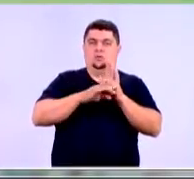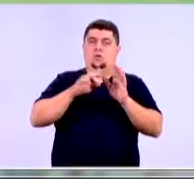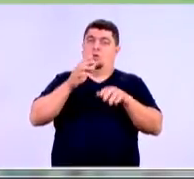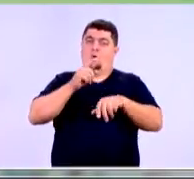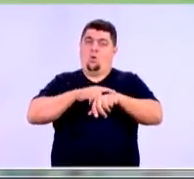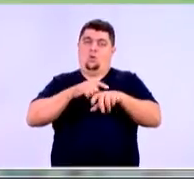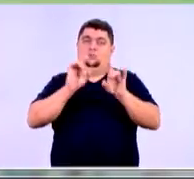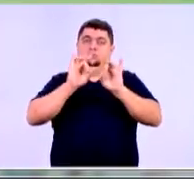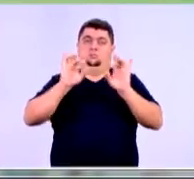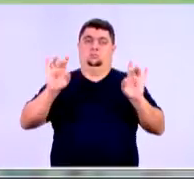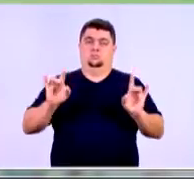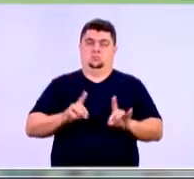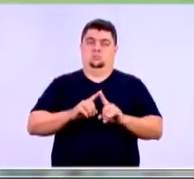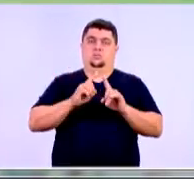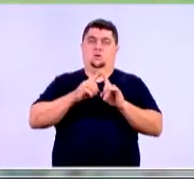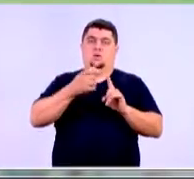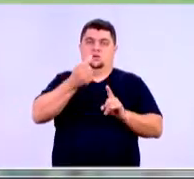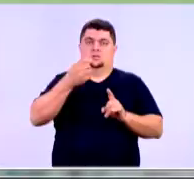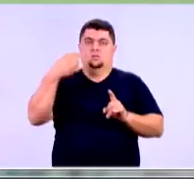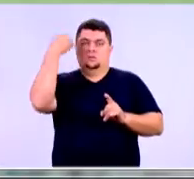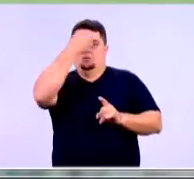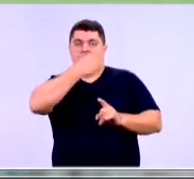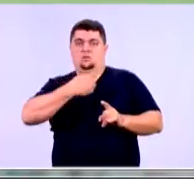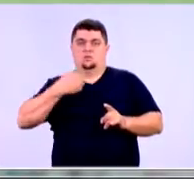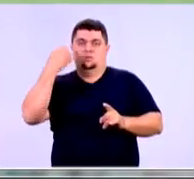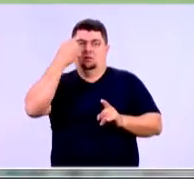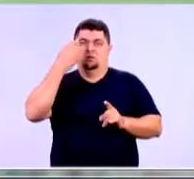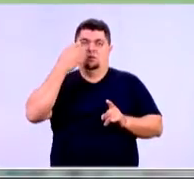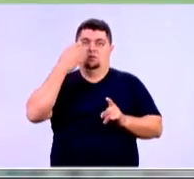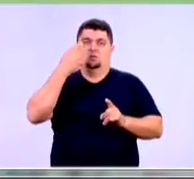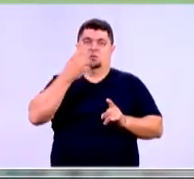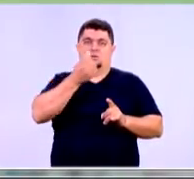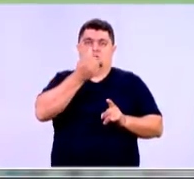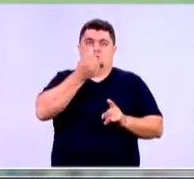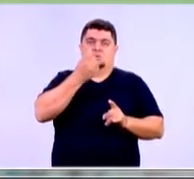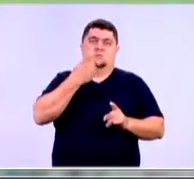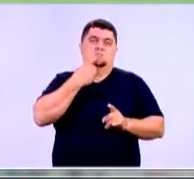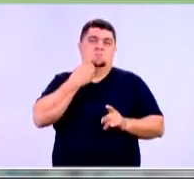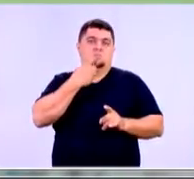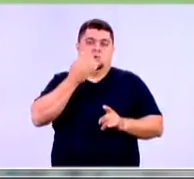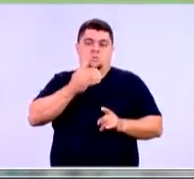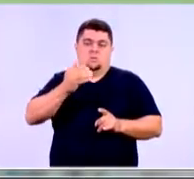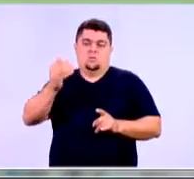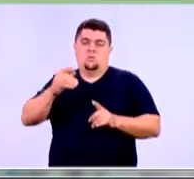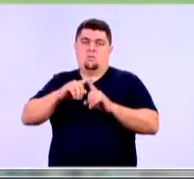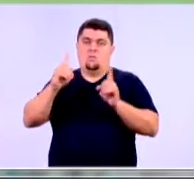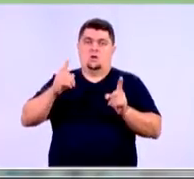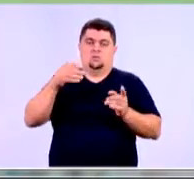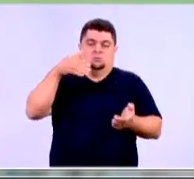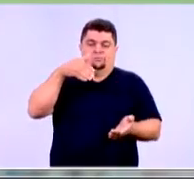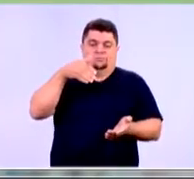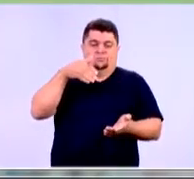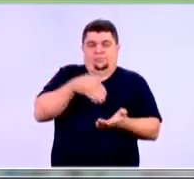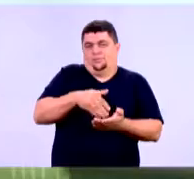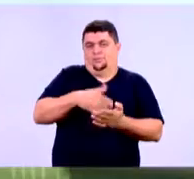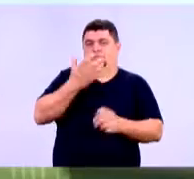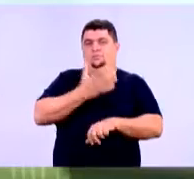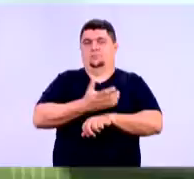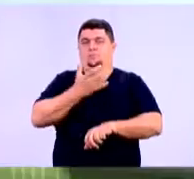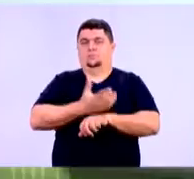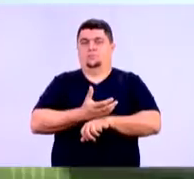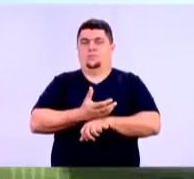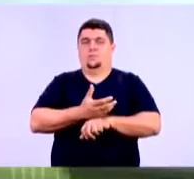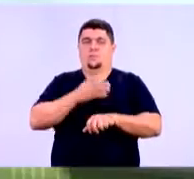especial, ela é uma disciplina de 60 horas, normalmente apresentada em 6 sextas-feiras, só que como ela é a última disciplina